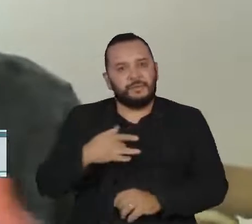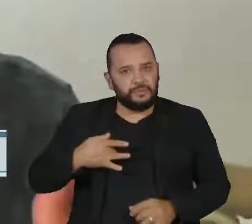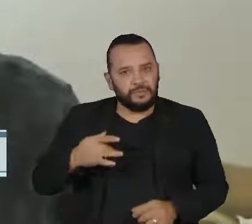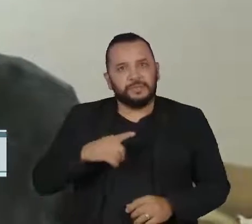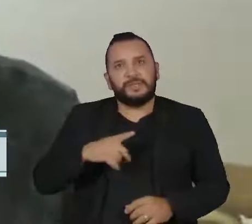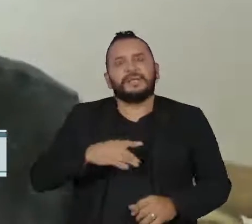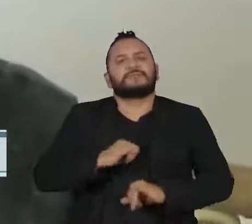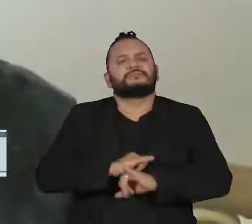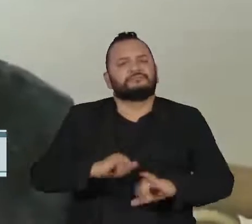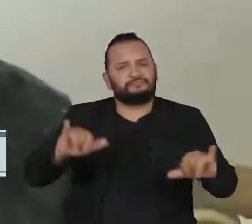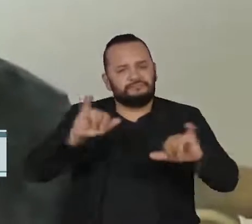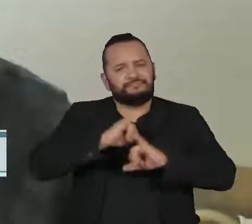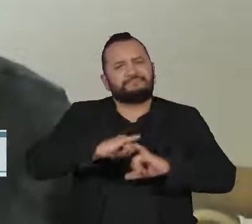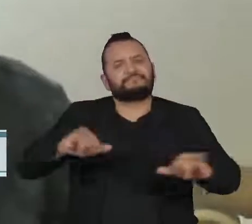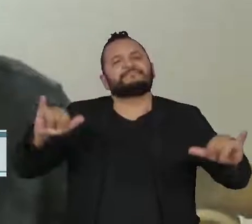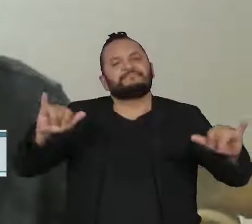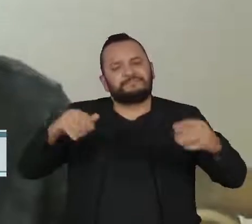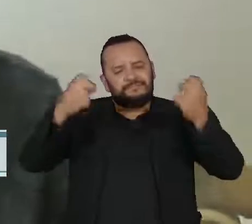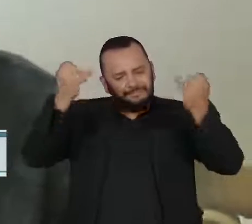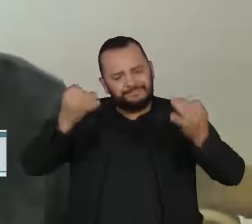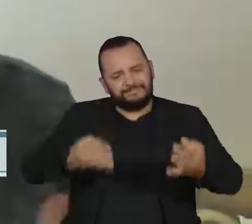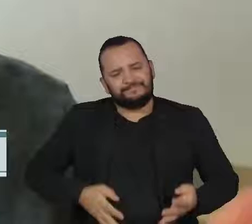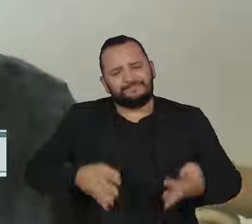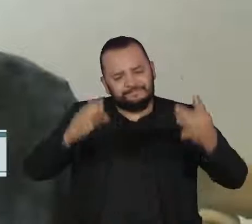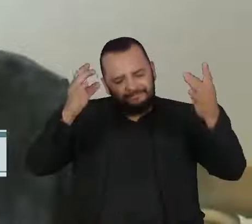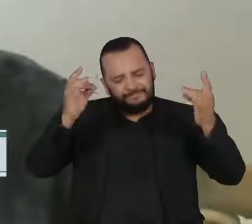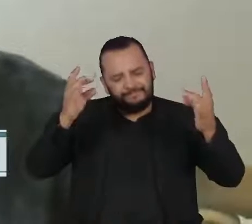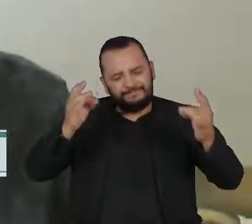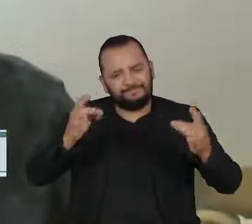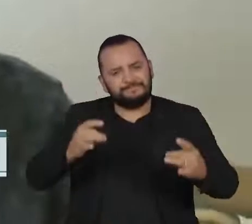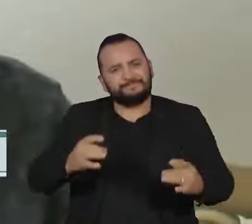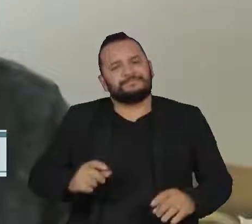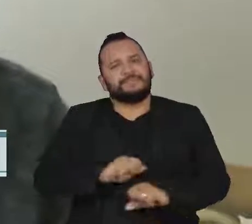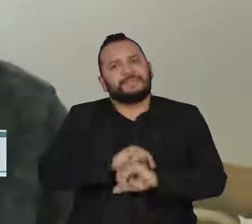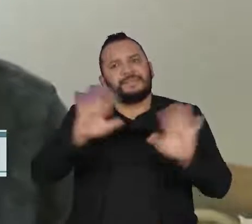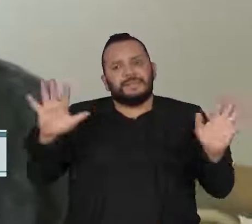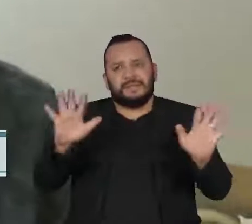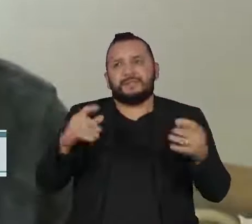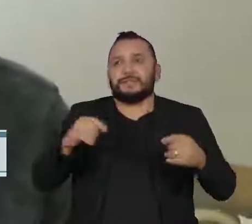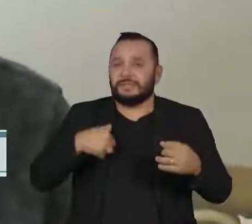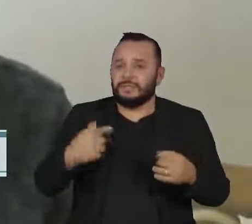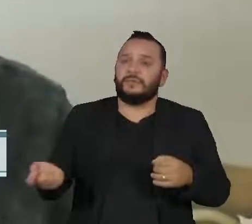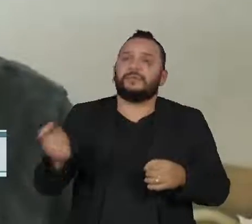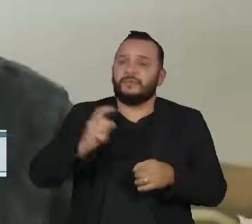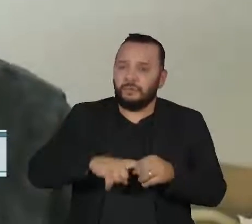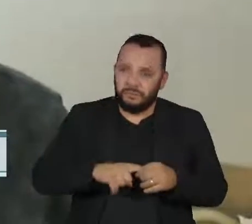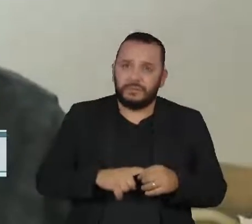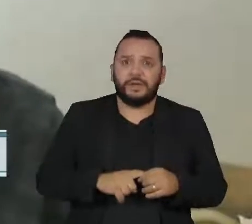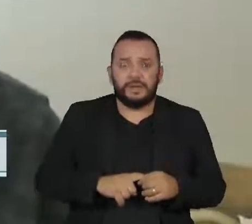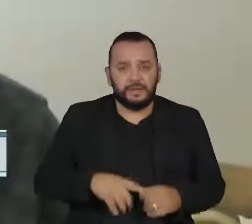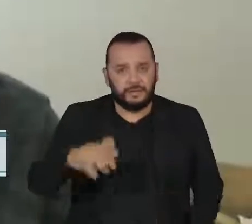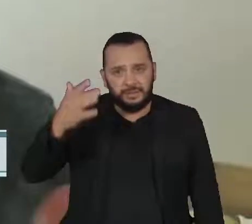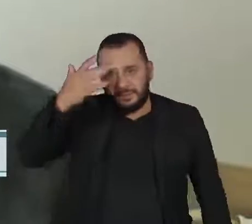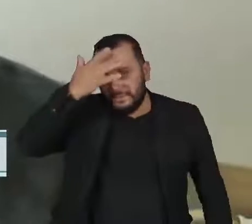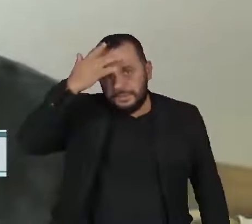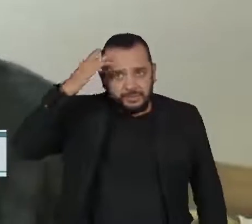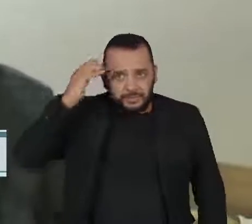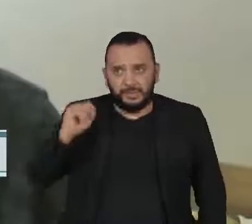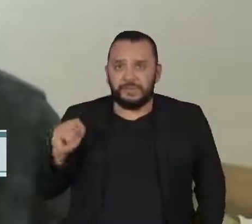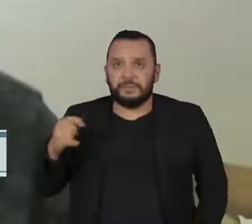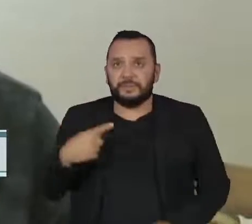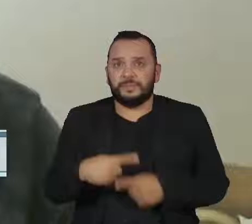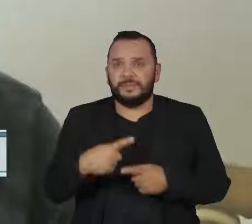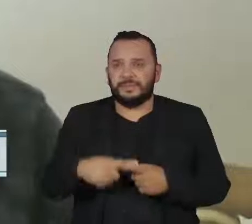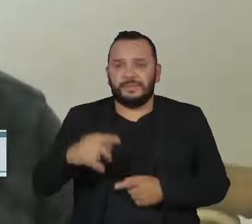houve uma campanha de esclarecimento grande. Acredito que isso deveria ser retomado para que as pessoas, até porque